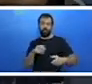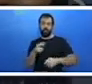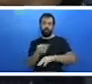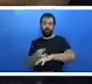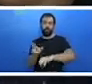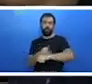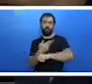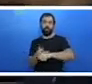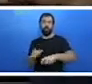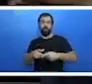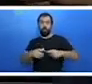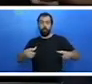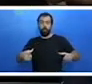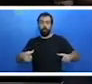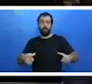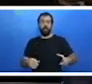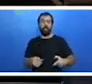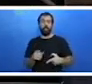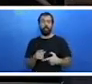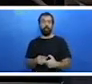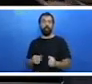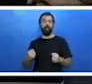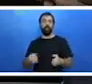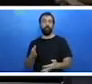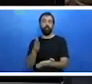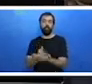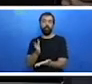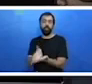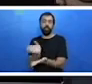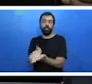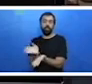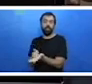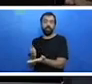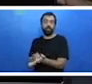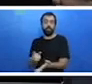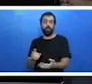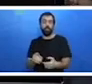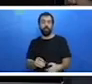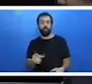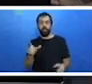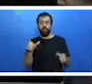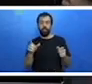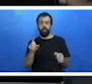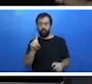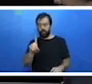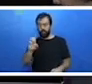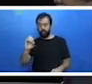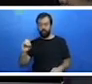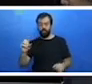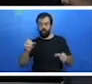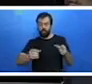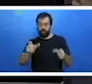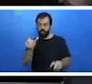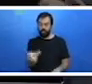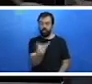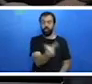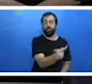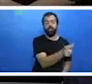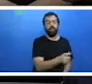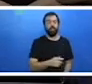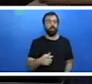isso? Se eu bater na calculadora, vai aparecer isso aqui, ó,